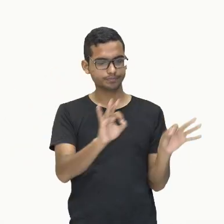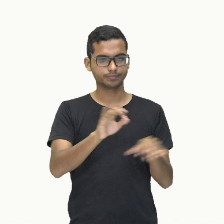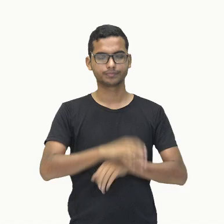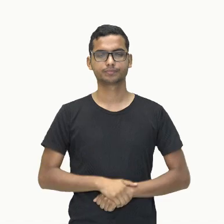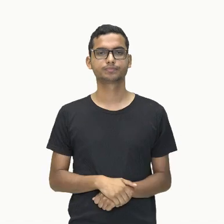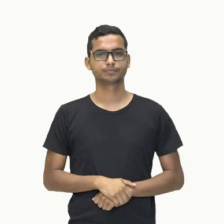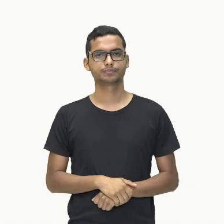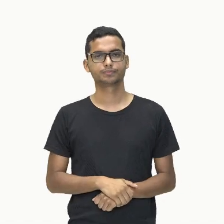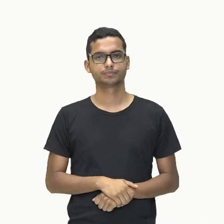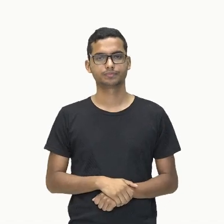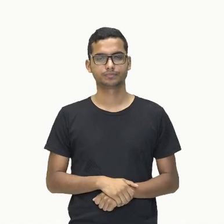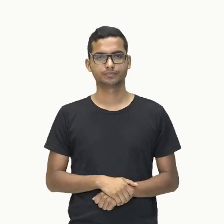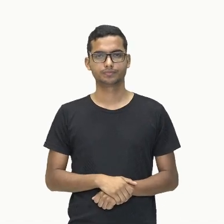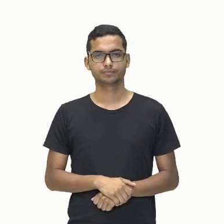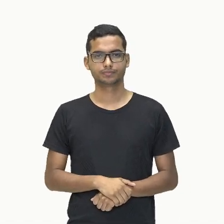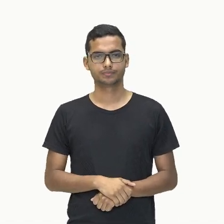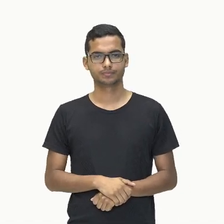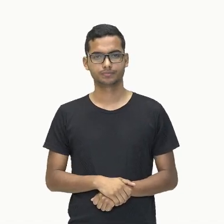Então,